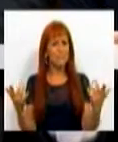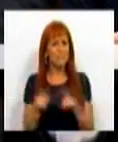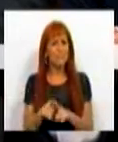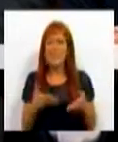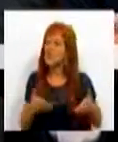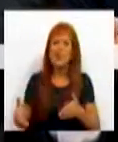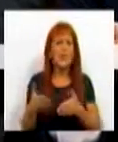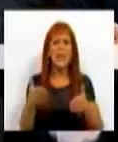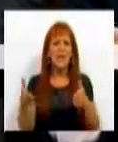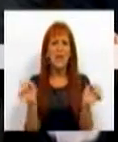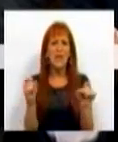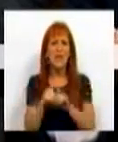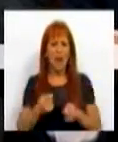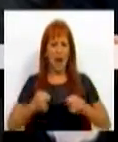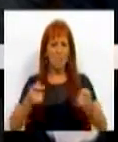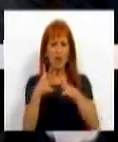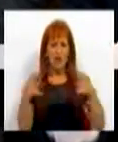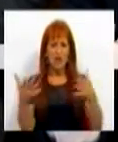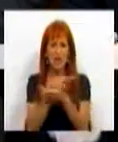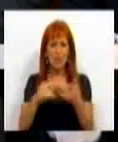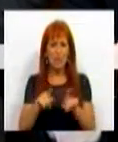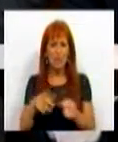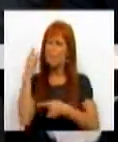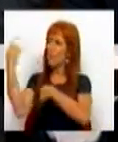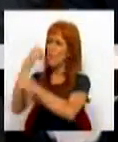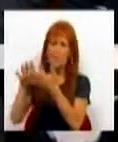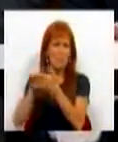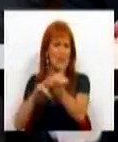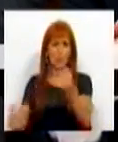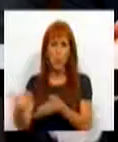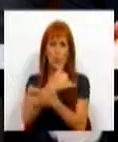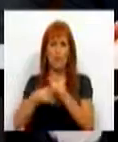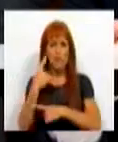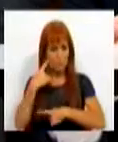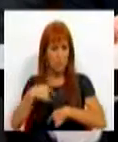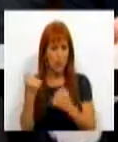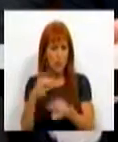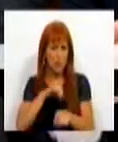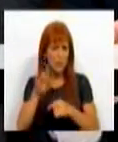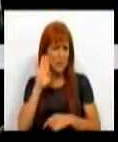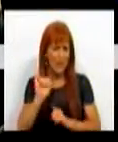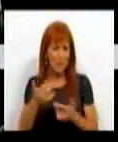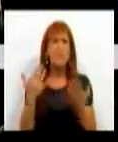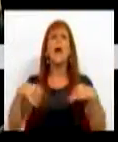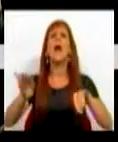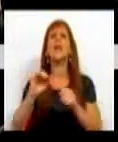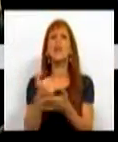nenhuma estratégia de aposta no crescimento económico baseado nas exportações. Aliás, os dados demonstram isso e o Sr. Deputado sabe isso mesmo.